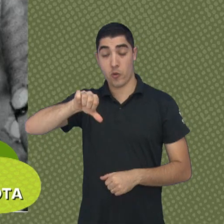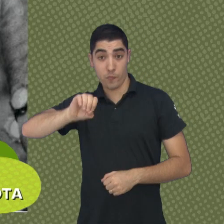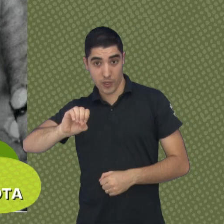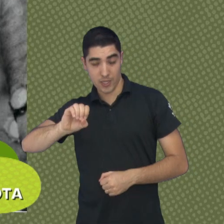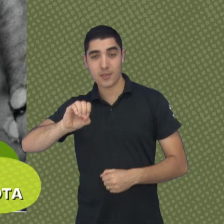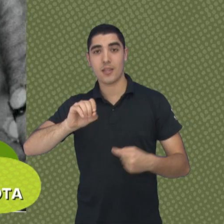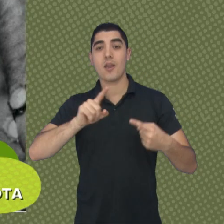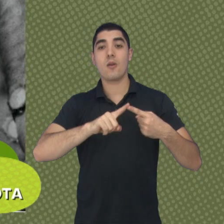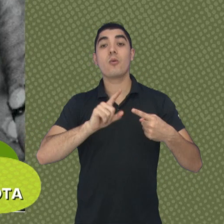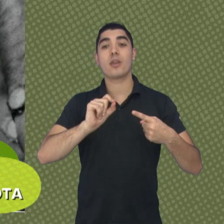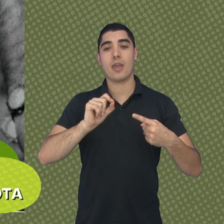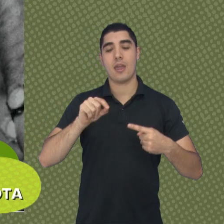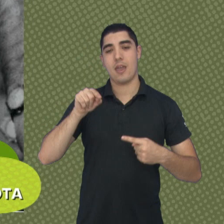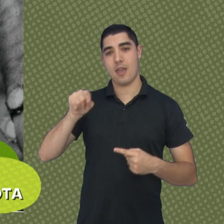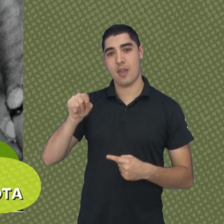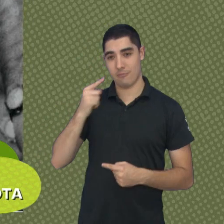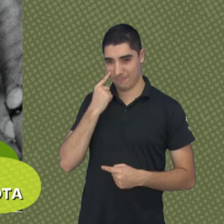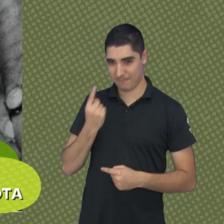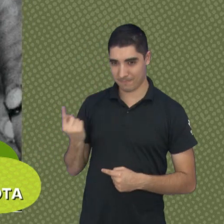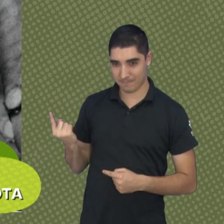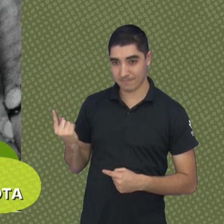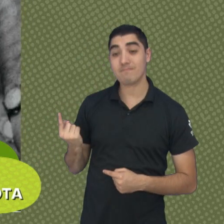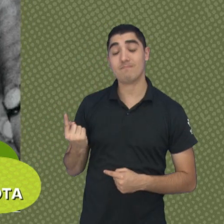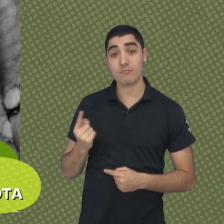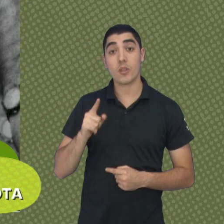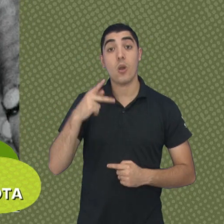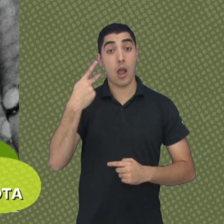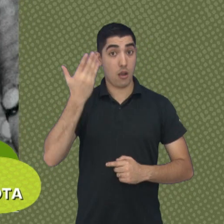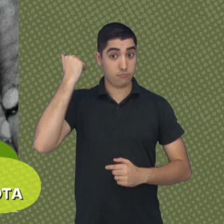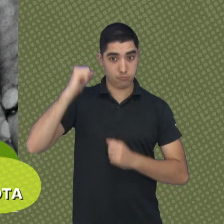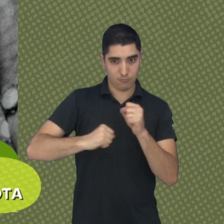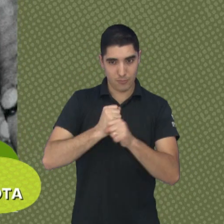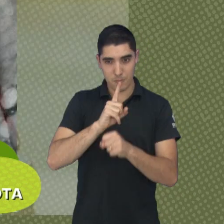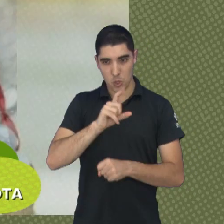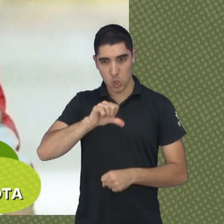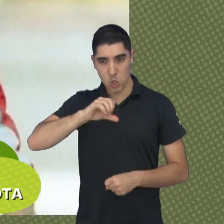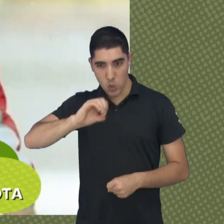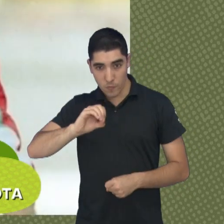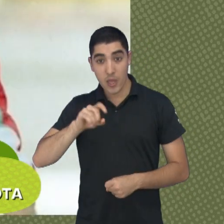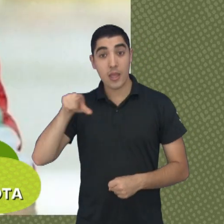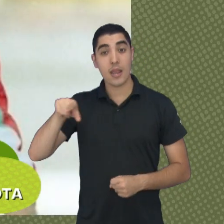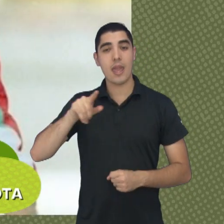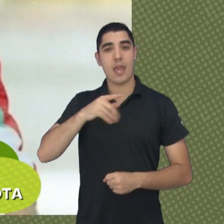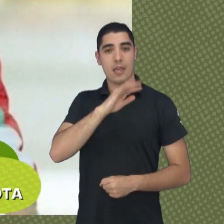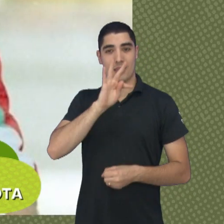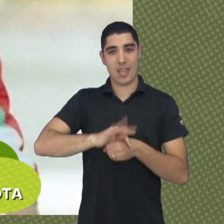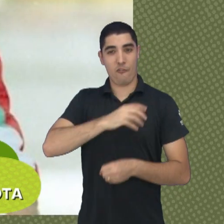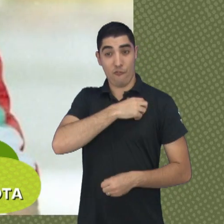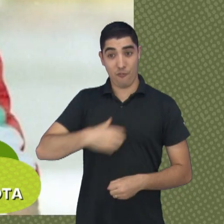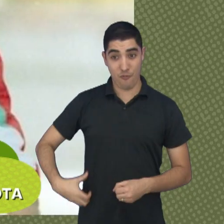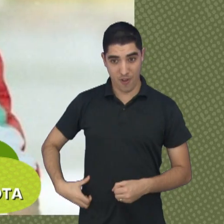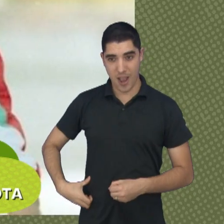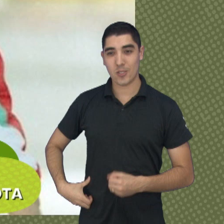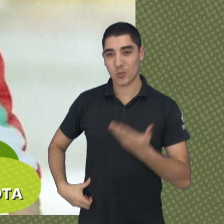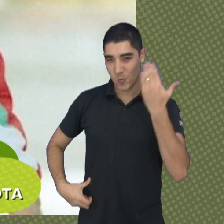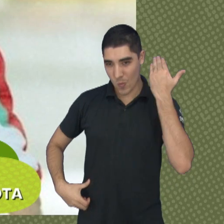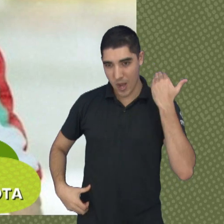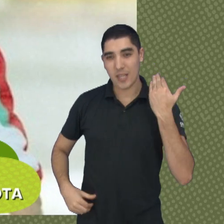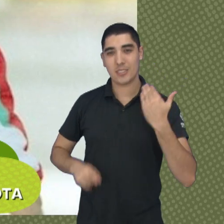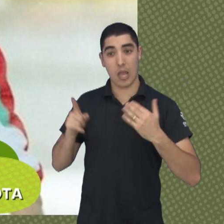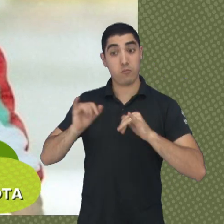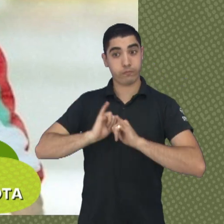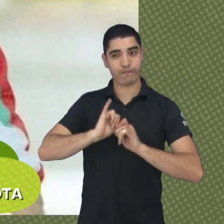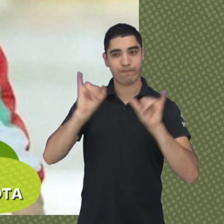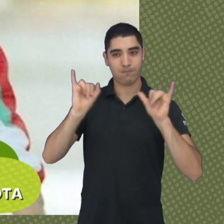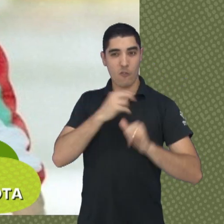Pela 3ª rodada do Brasileirão daquele ano, no Martins Pereira, Zagallo era o técnico do Vasco. Você está vendo aí, você viu aquela imagem do Vasco? O Vasco publicou aquela imagem no